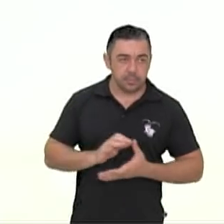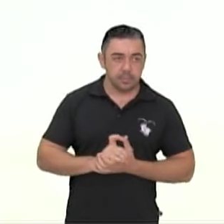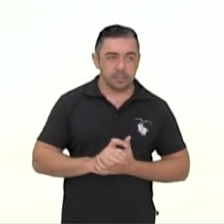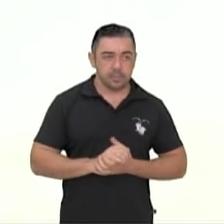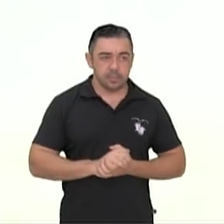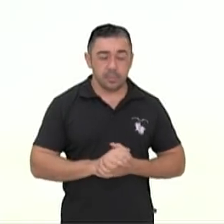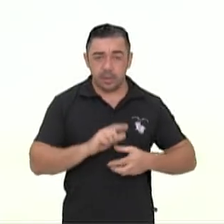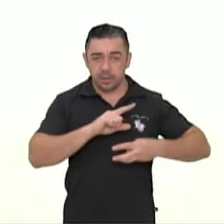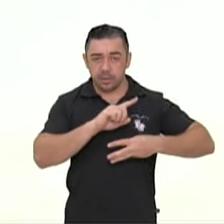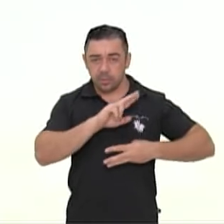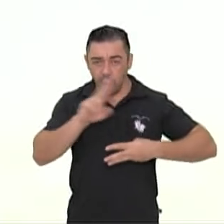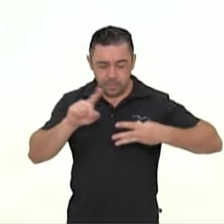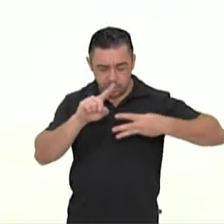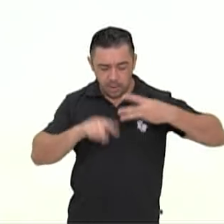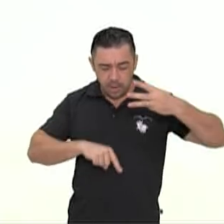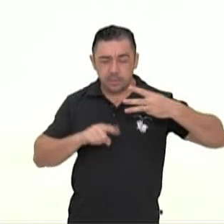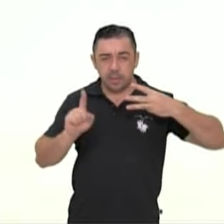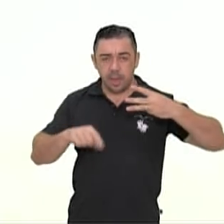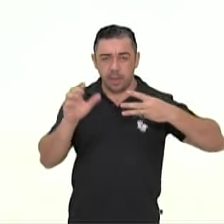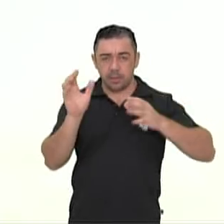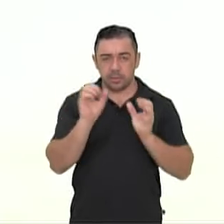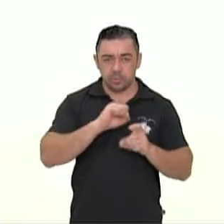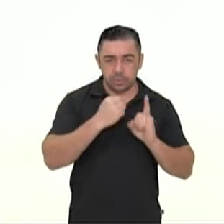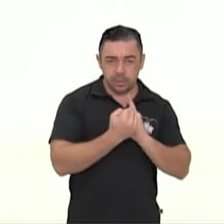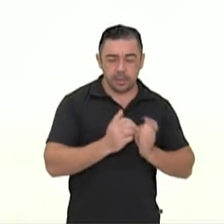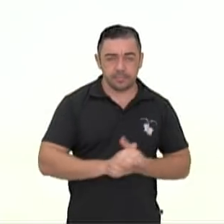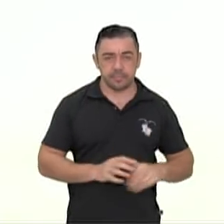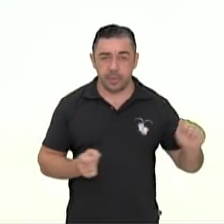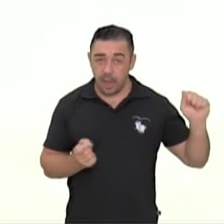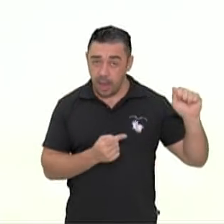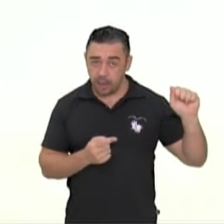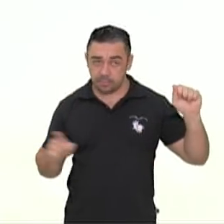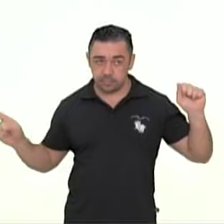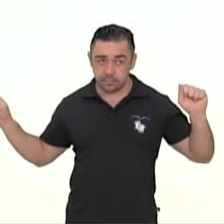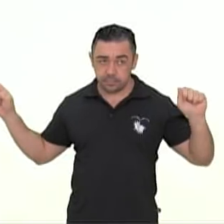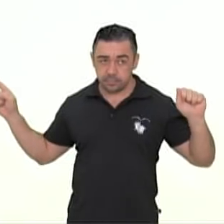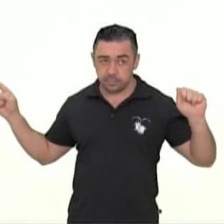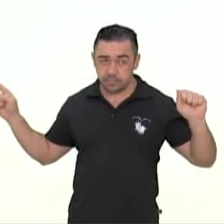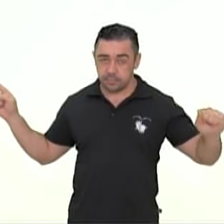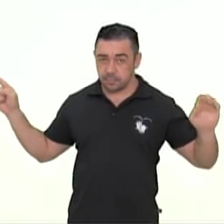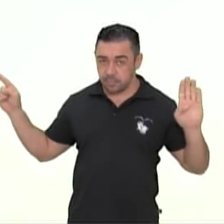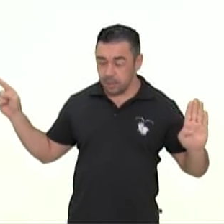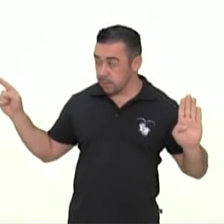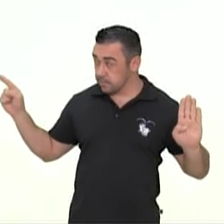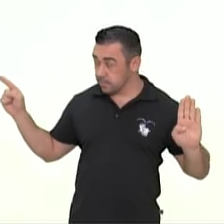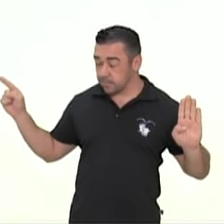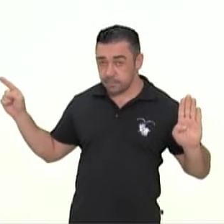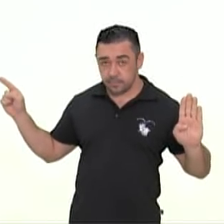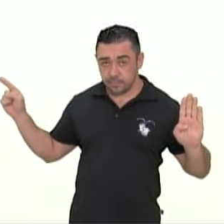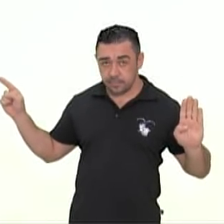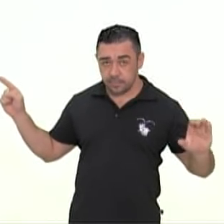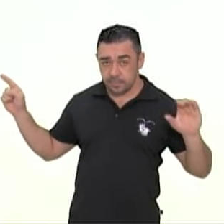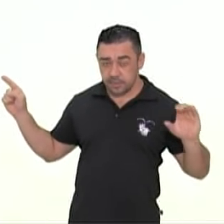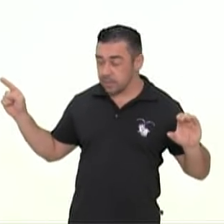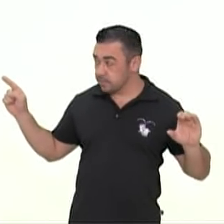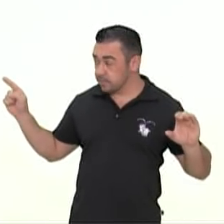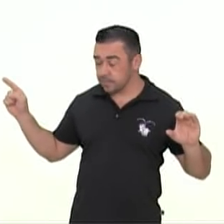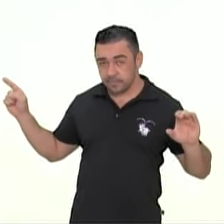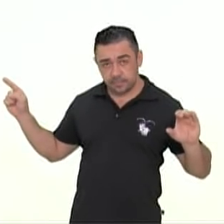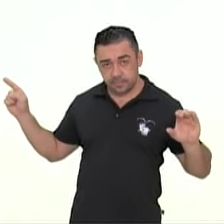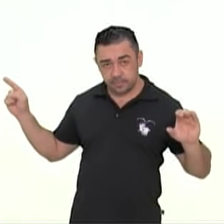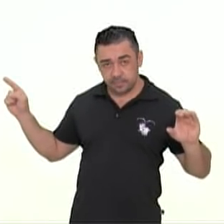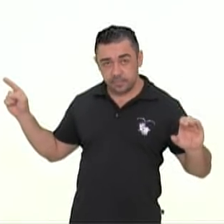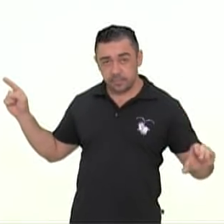Nome dos 3 estamentos que formavam a sociedade no feudalismo. A. Clero, nobreza, trabalhador. B. Comerciante, soldado e padre. C. Nobreza,